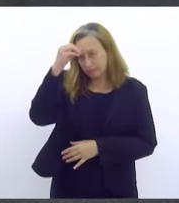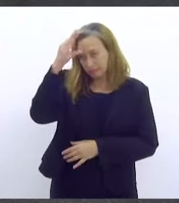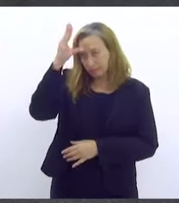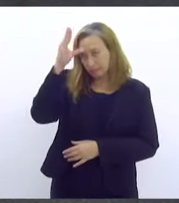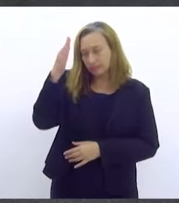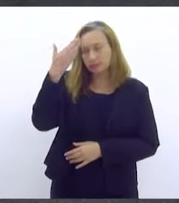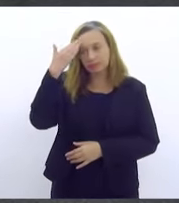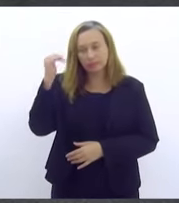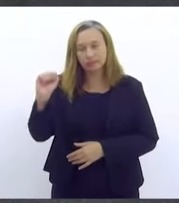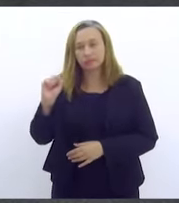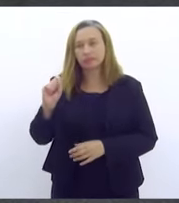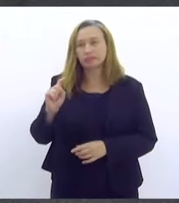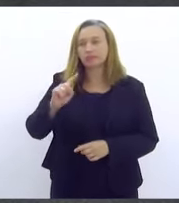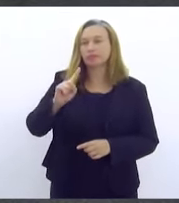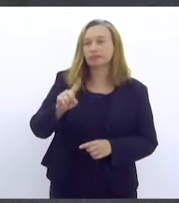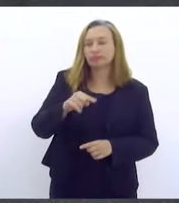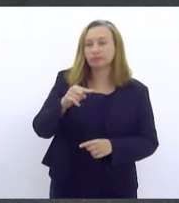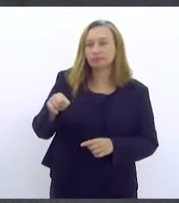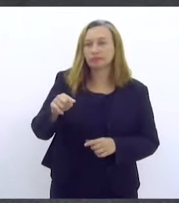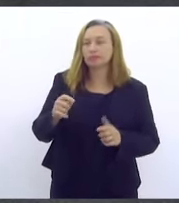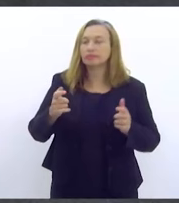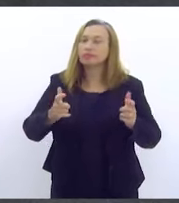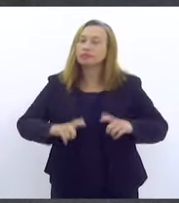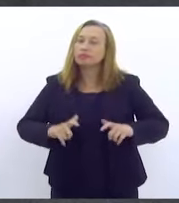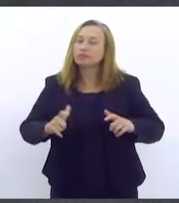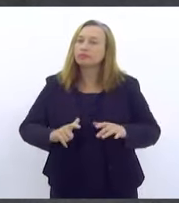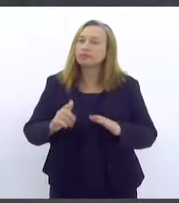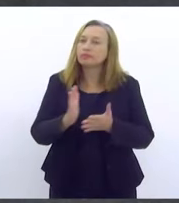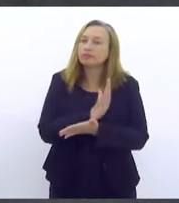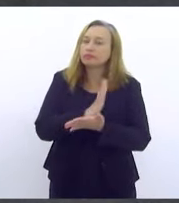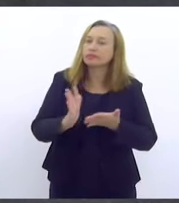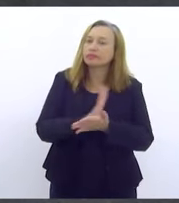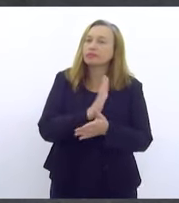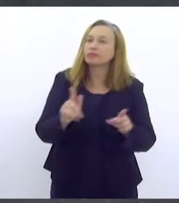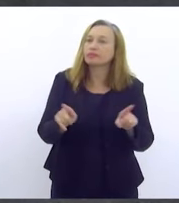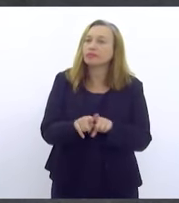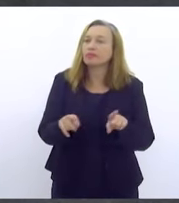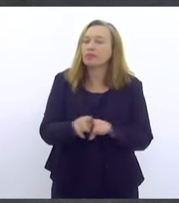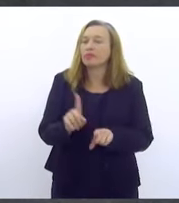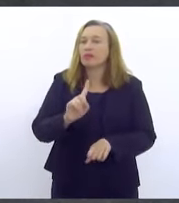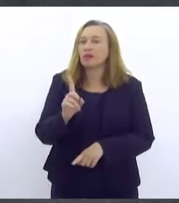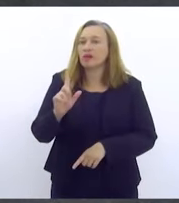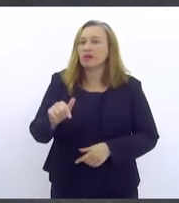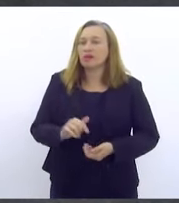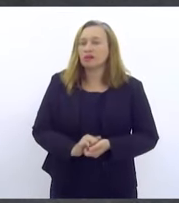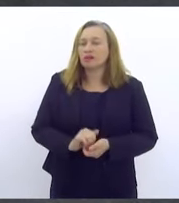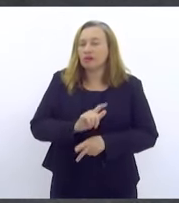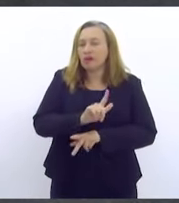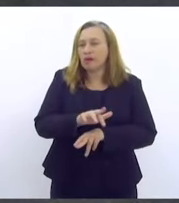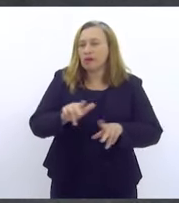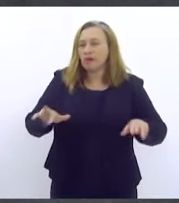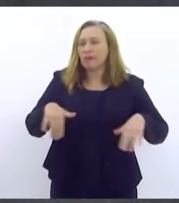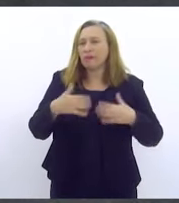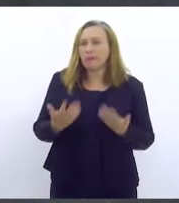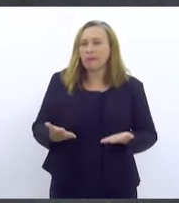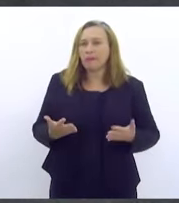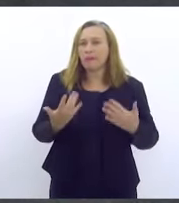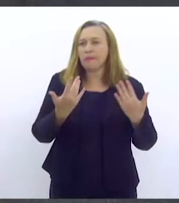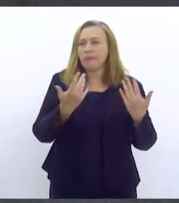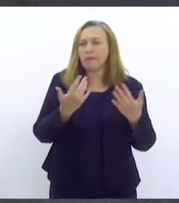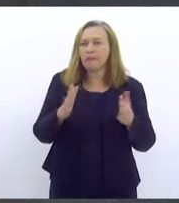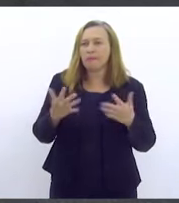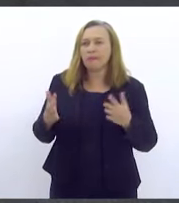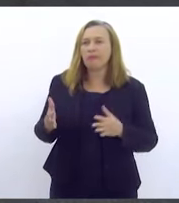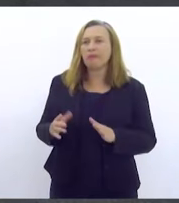é hostilizado. Esse espaço que, muitas vezes, também não é tão diverso. Então, a gente sauda aqui